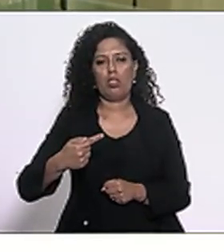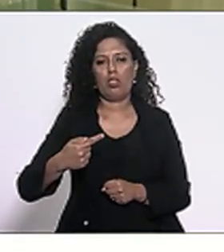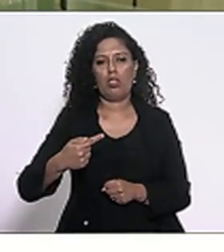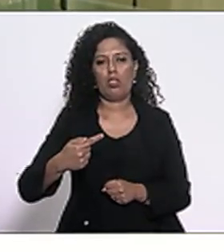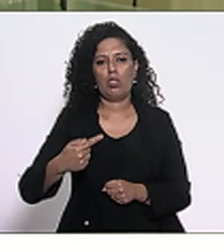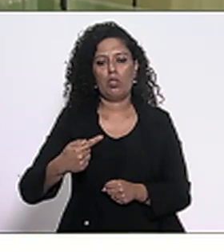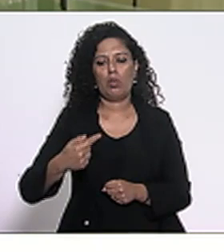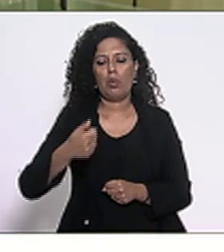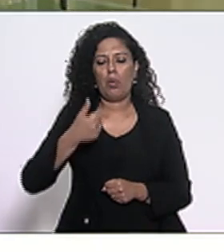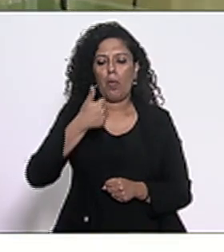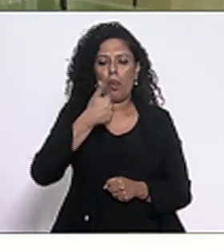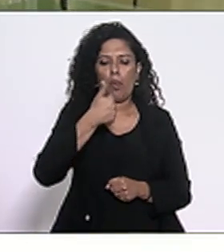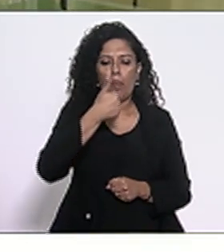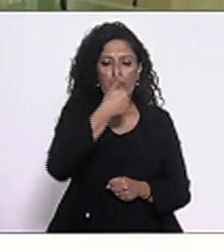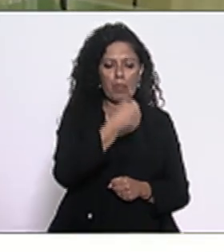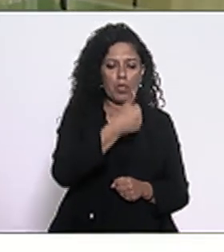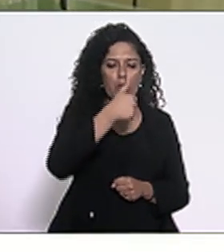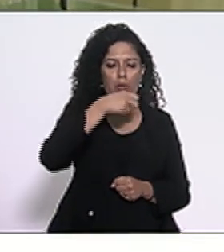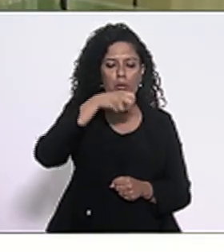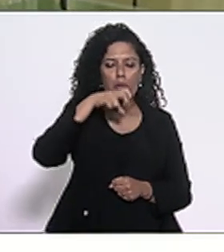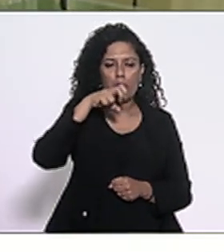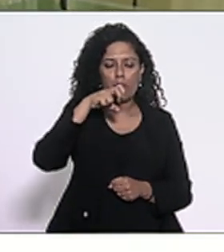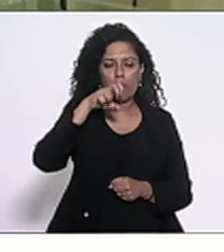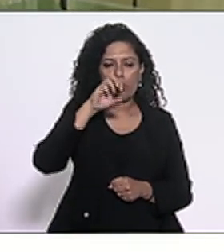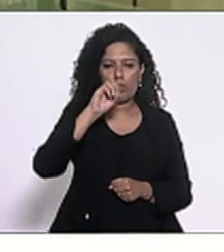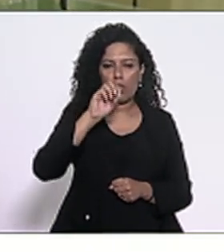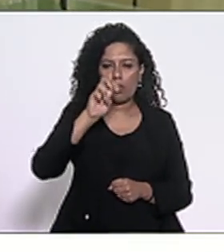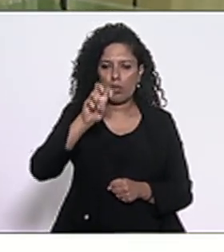1.052 prefeituras atacadas